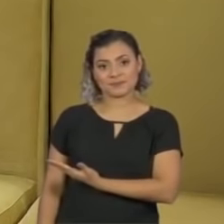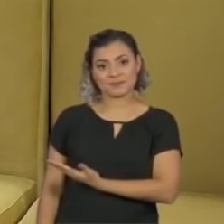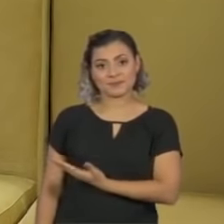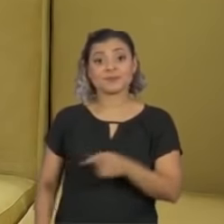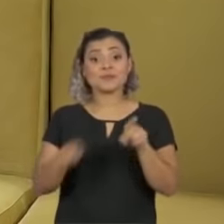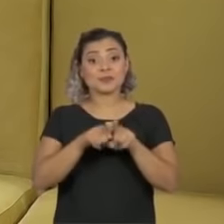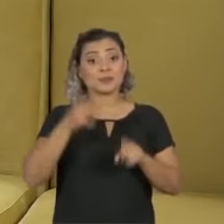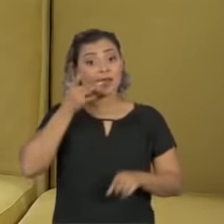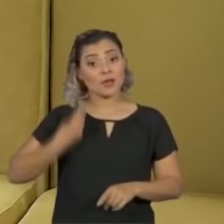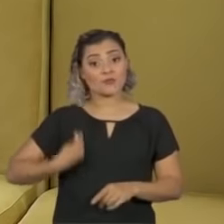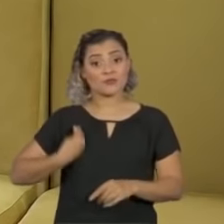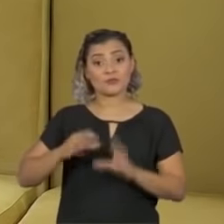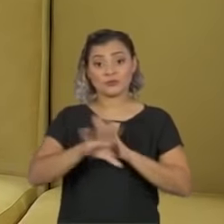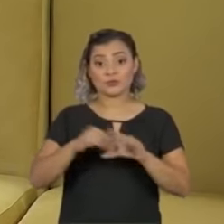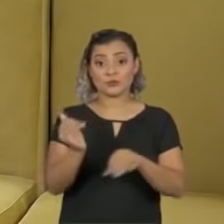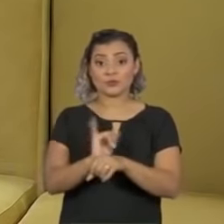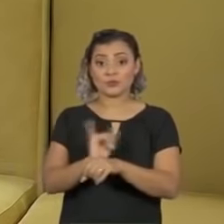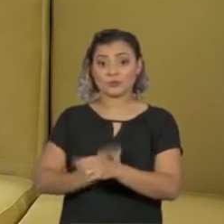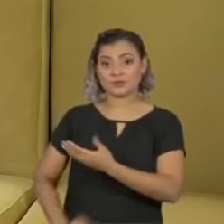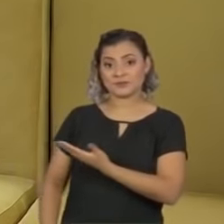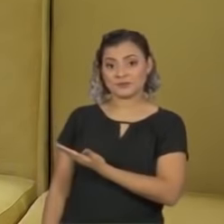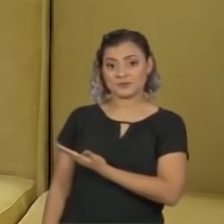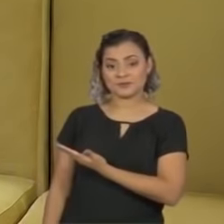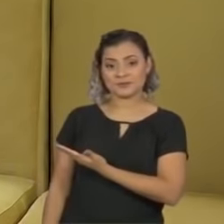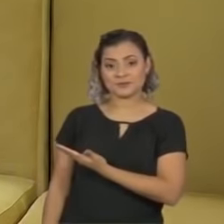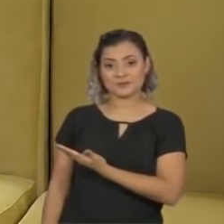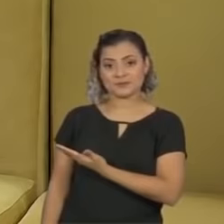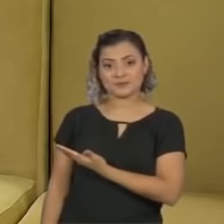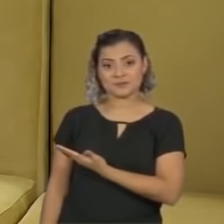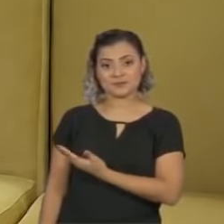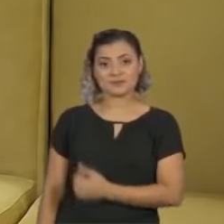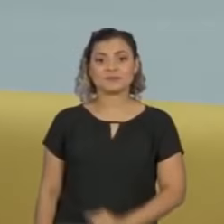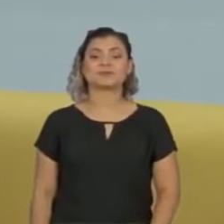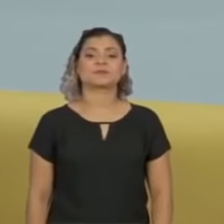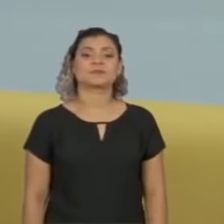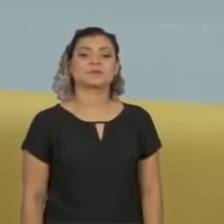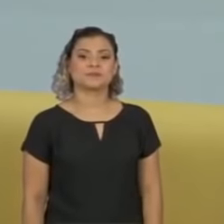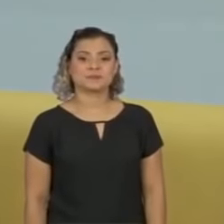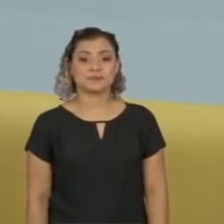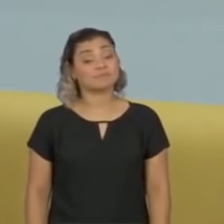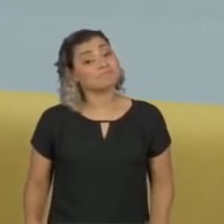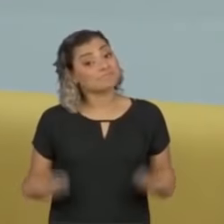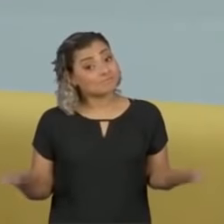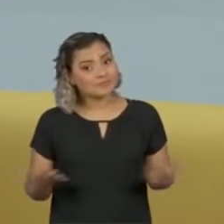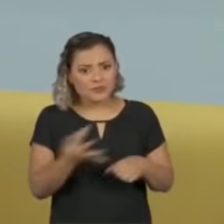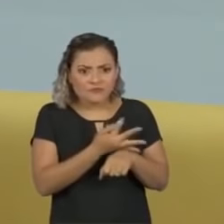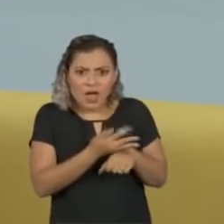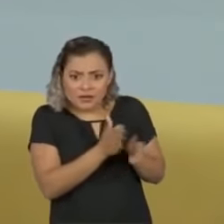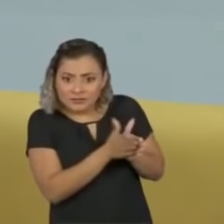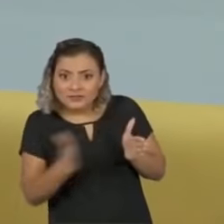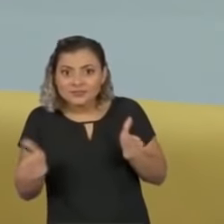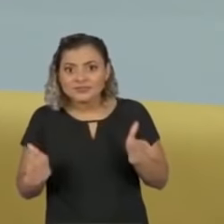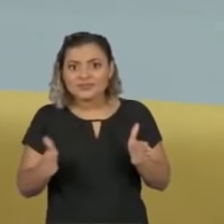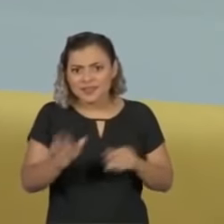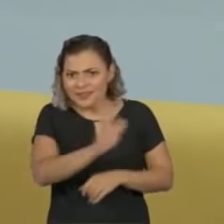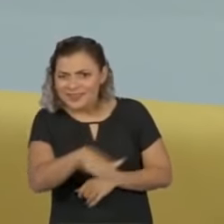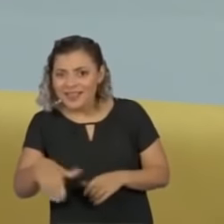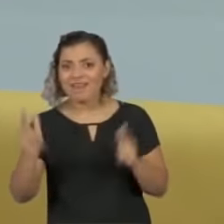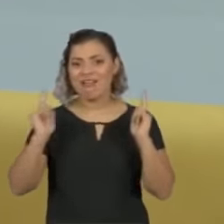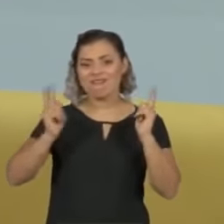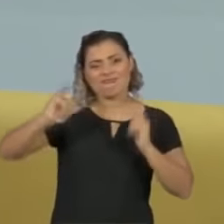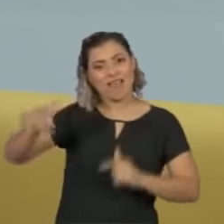estamos também ao vivo pelo YouTube, pela página Jornalismo TV Cultura. E nessas férias, as crianças podem